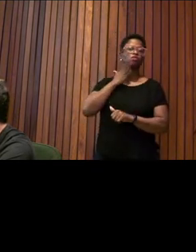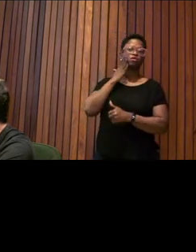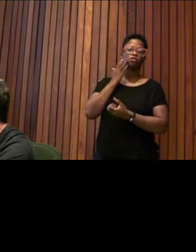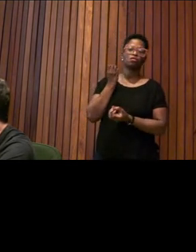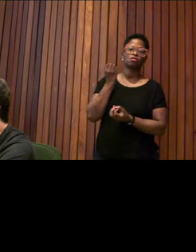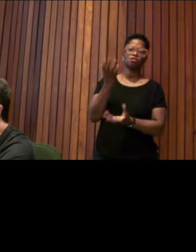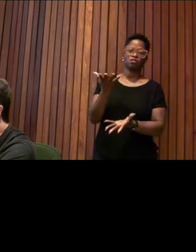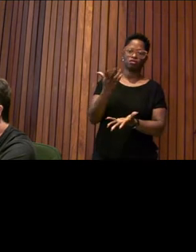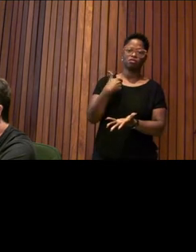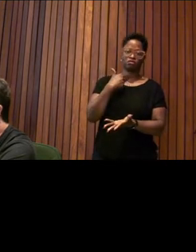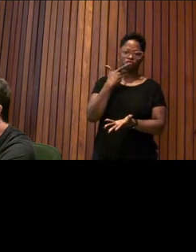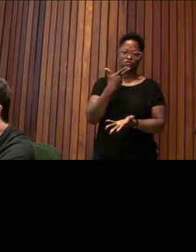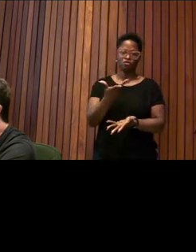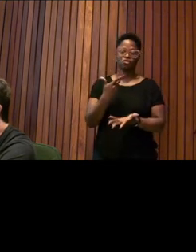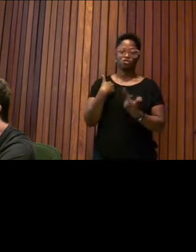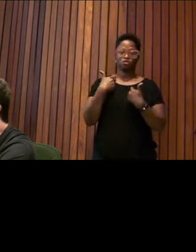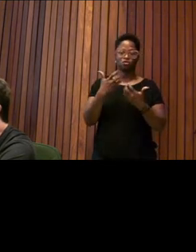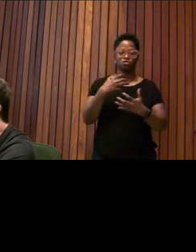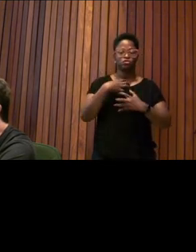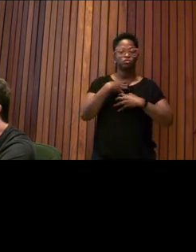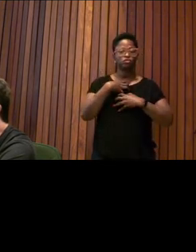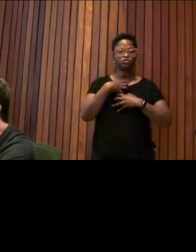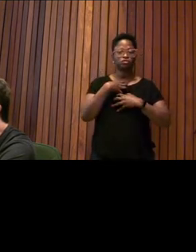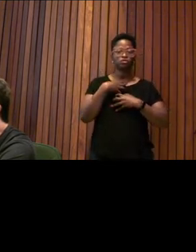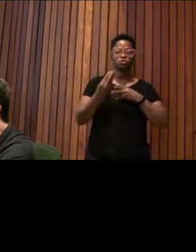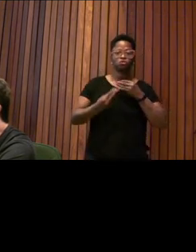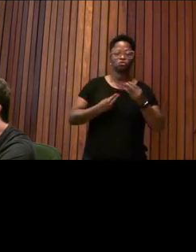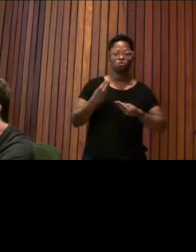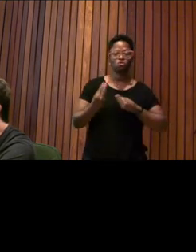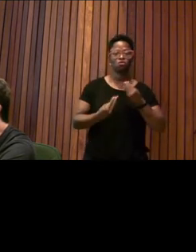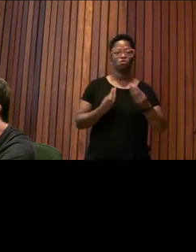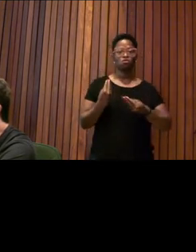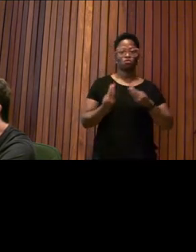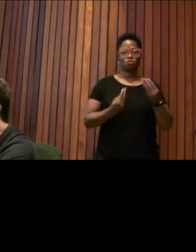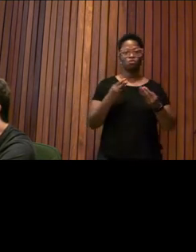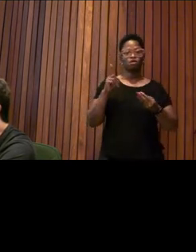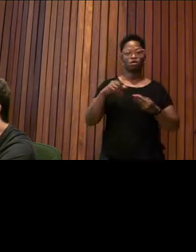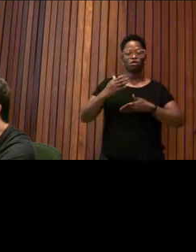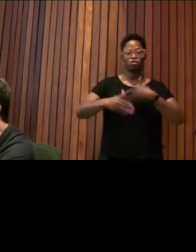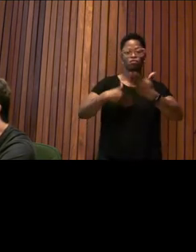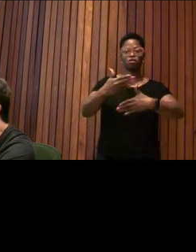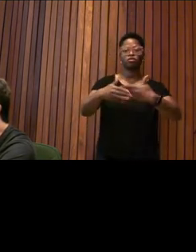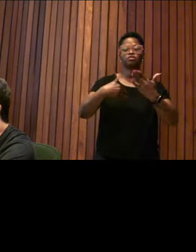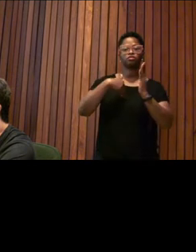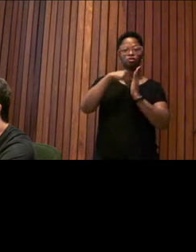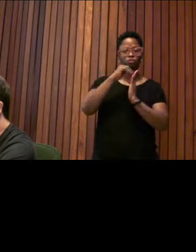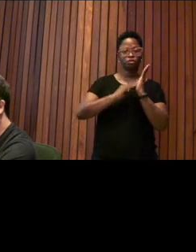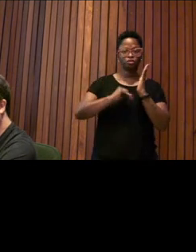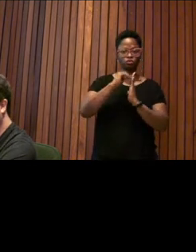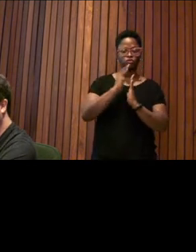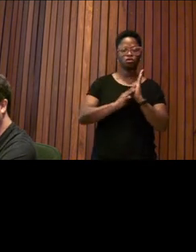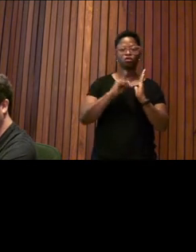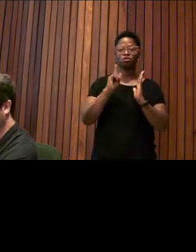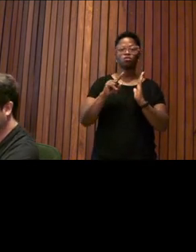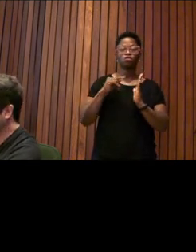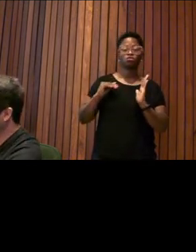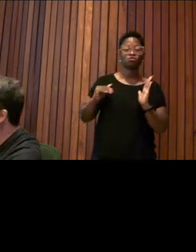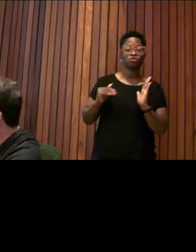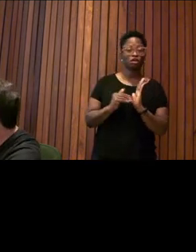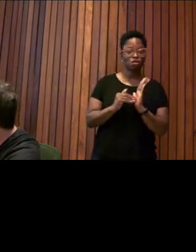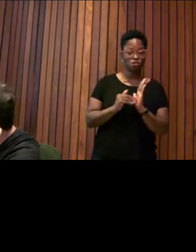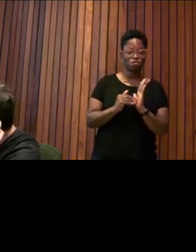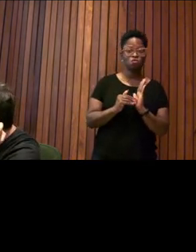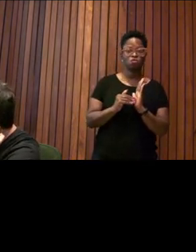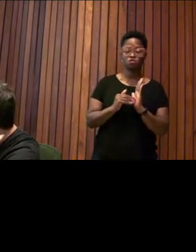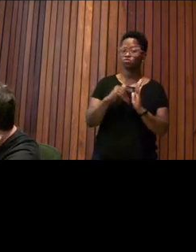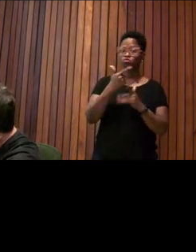que eu falei do que eu estava sentindo e como era o processo da pintura, que, assim, no final, quando, assim,